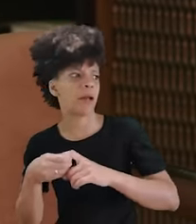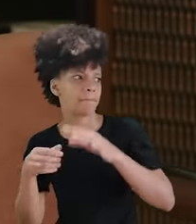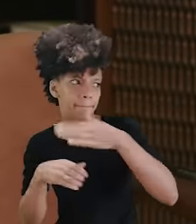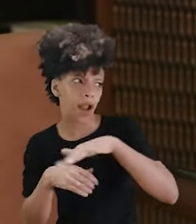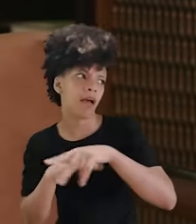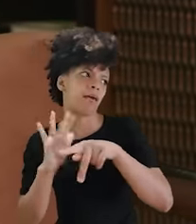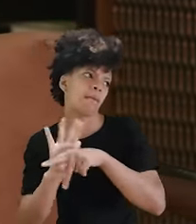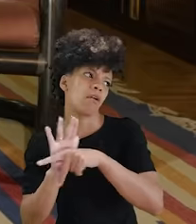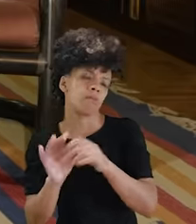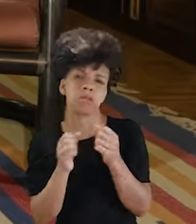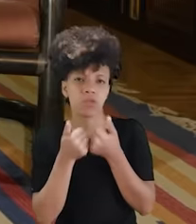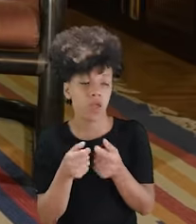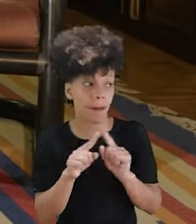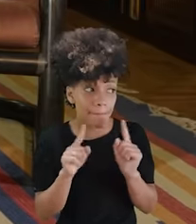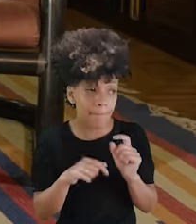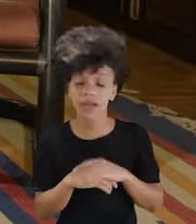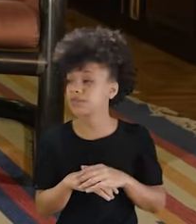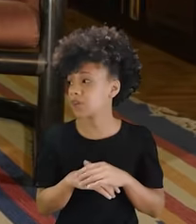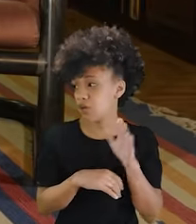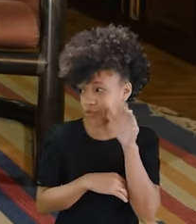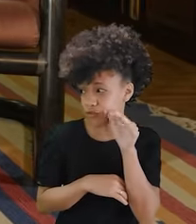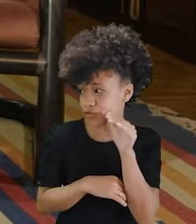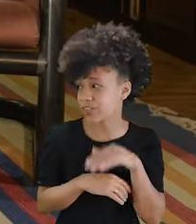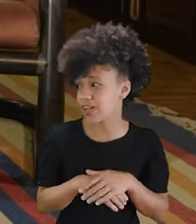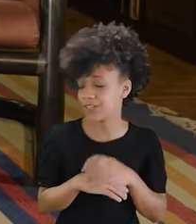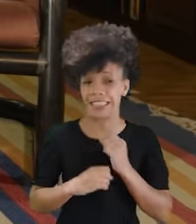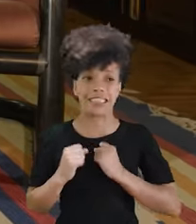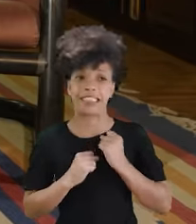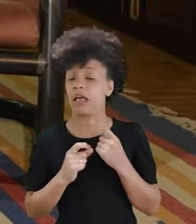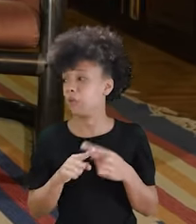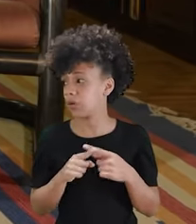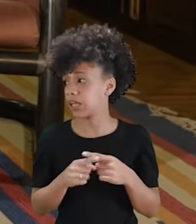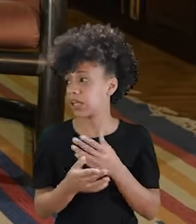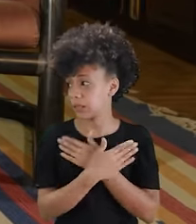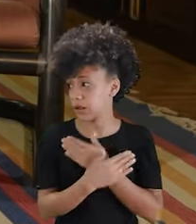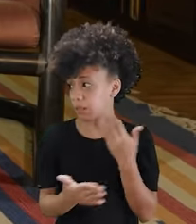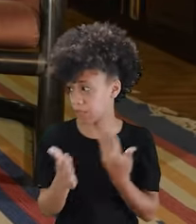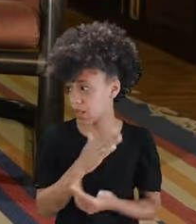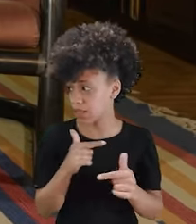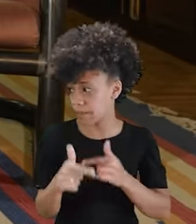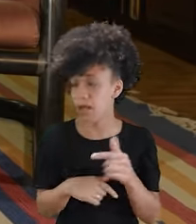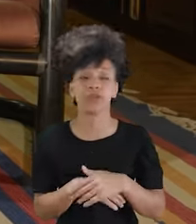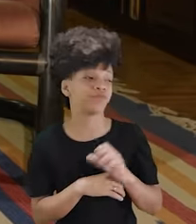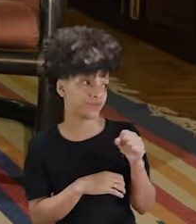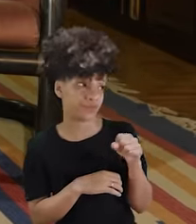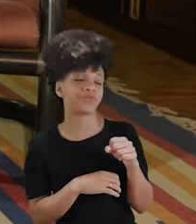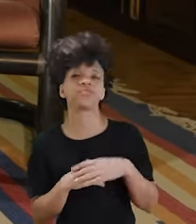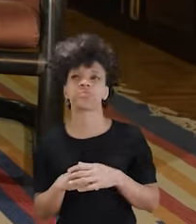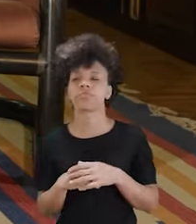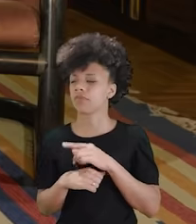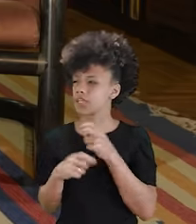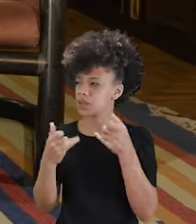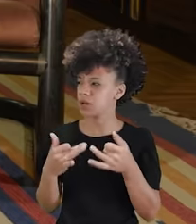volta para a área dele tá tudo certo é que o tripulante fica desesperado que ele pode perder o emprego dele nossa você me